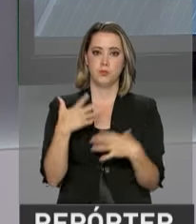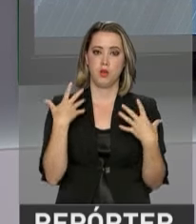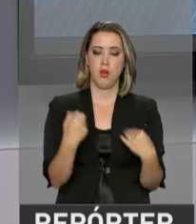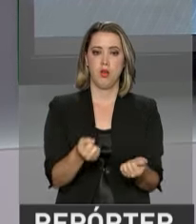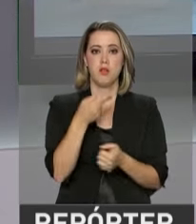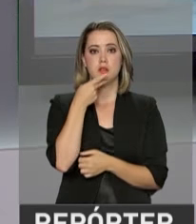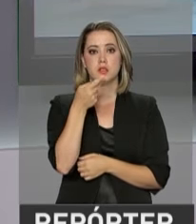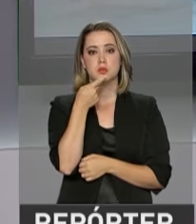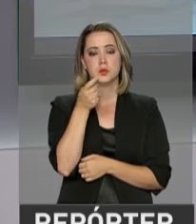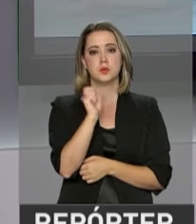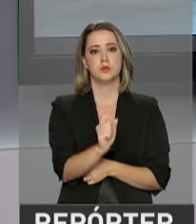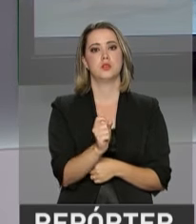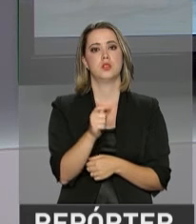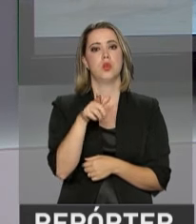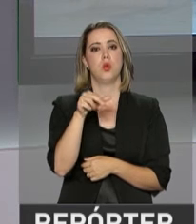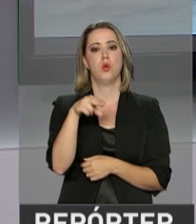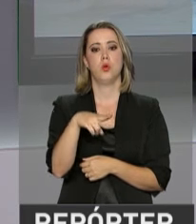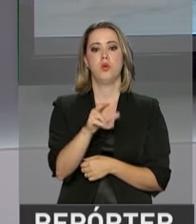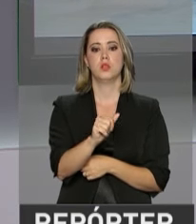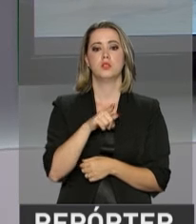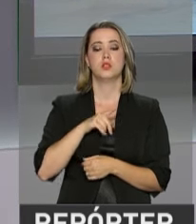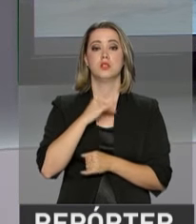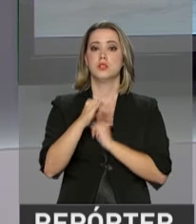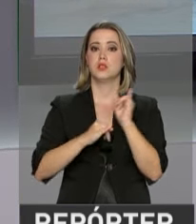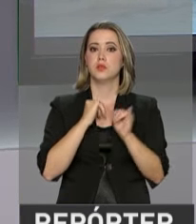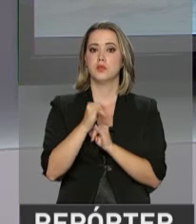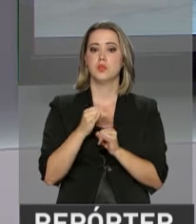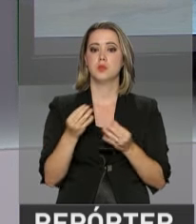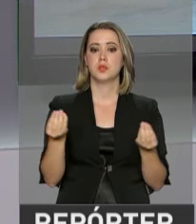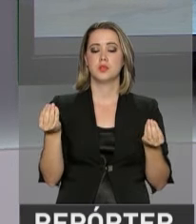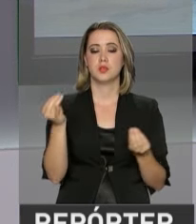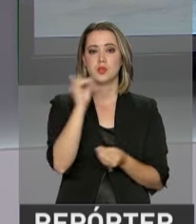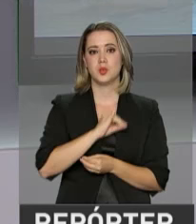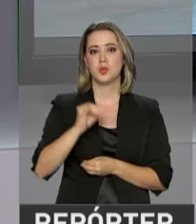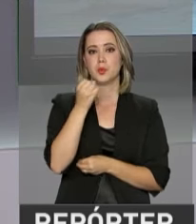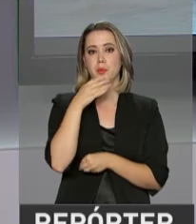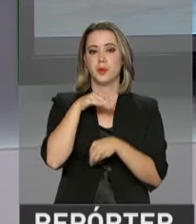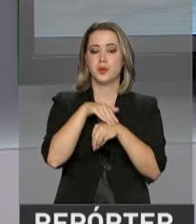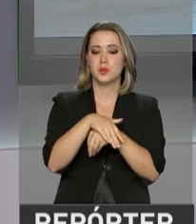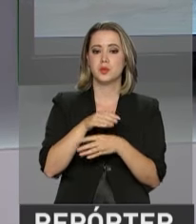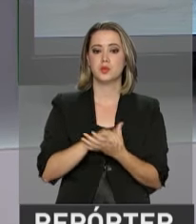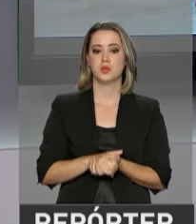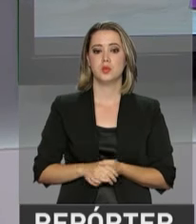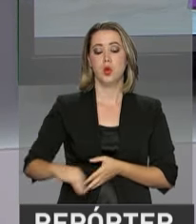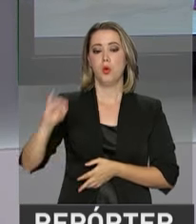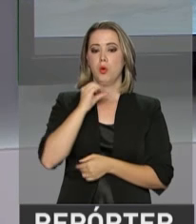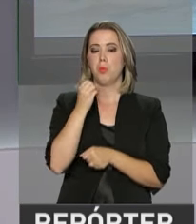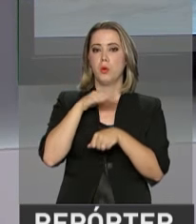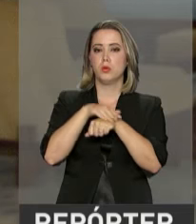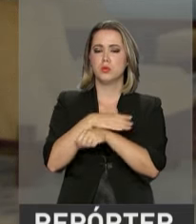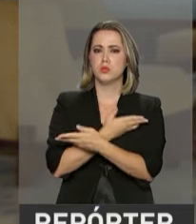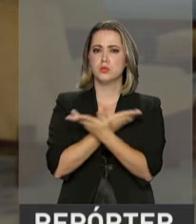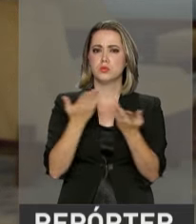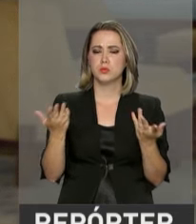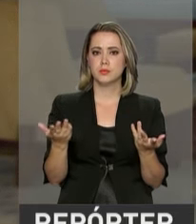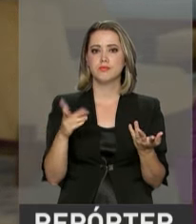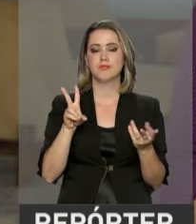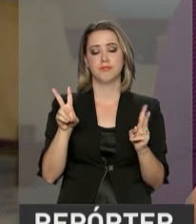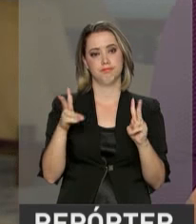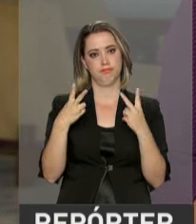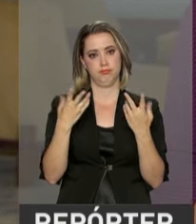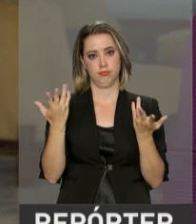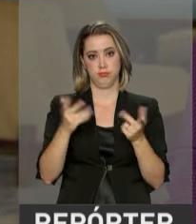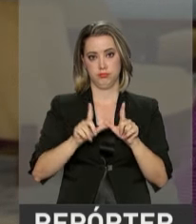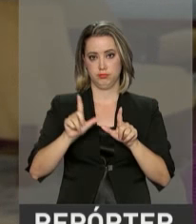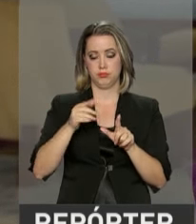falar com a repórter luana karen que tem mais informações para a gente ou a luana boa noite o ala roberto boa noite boa noite também a todos que nos